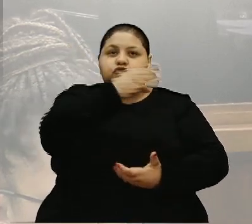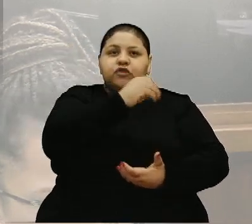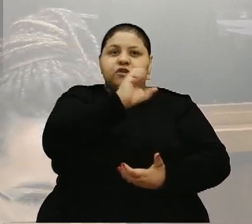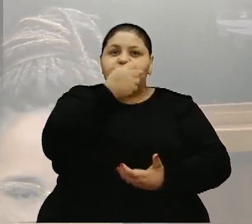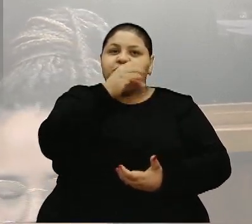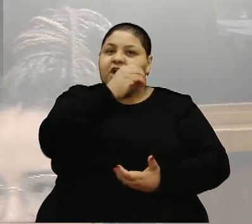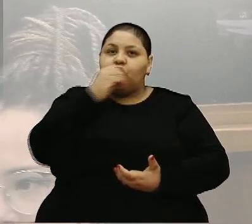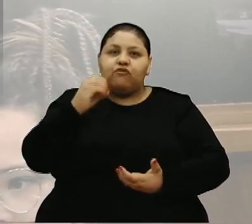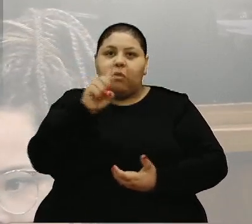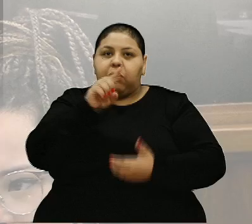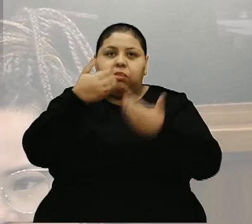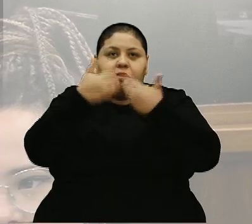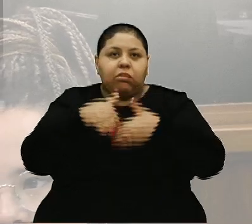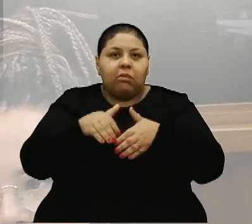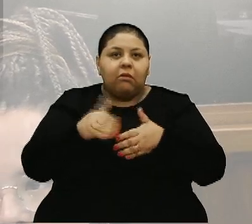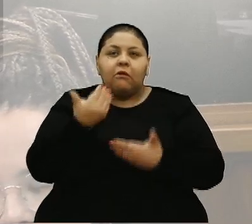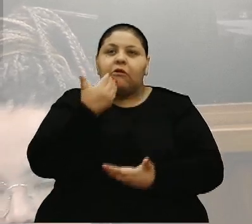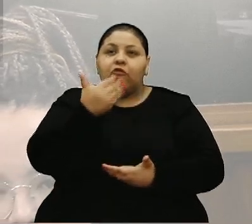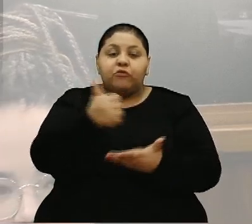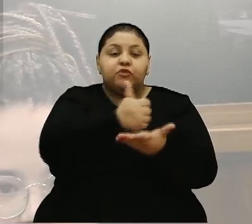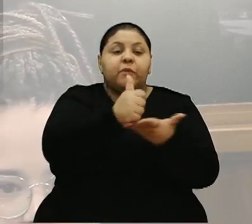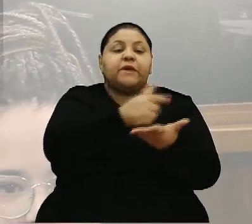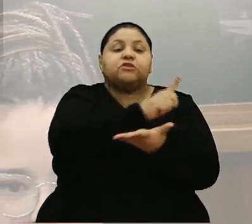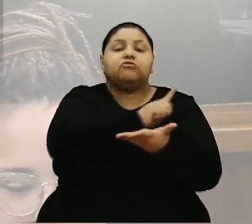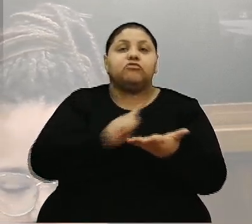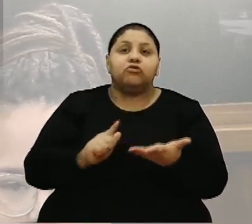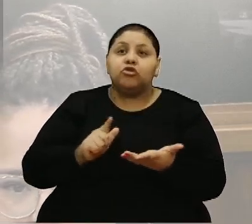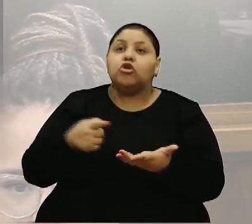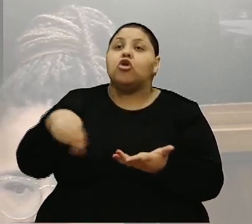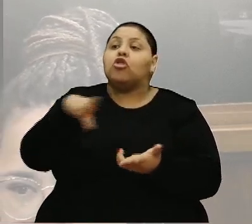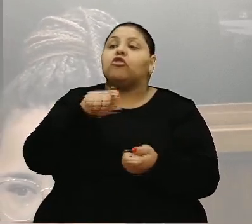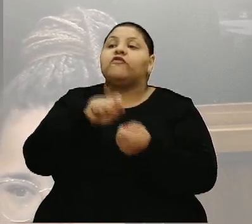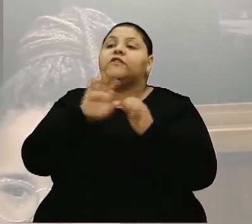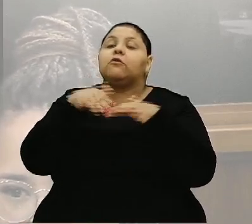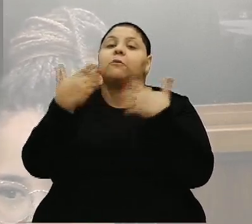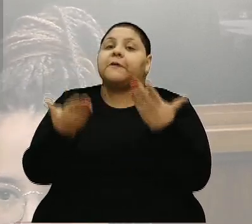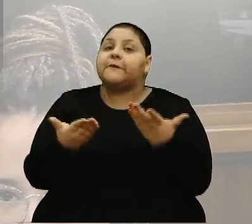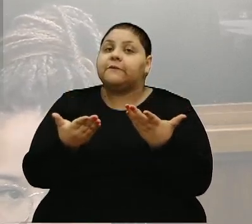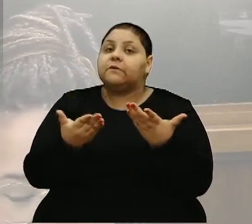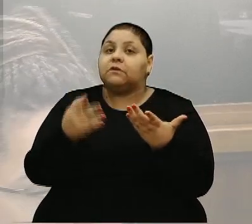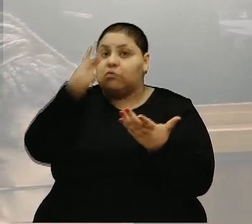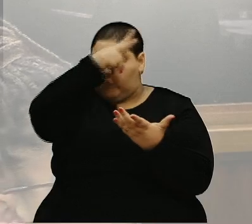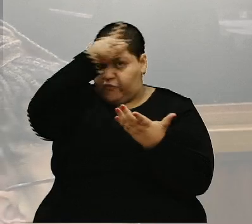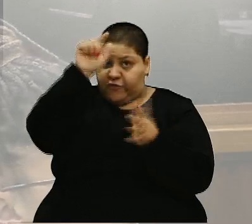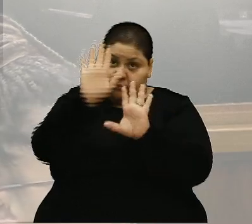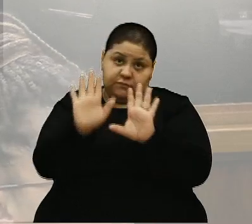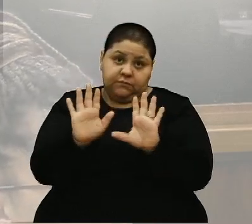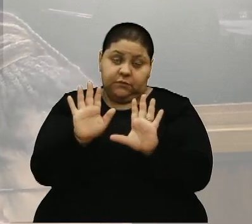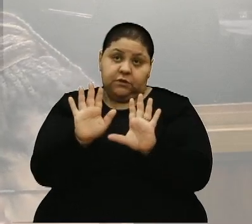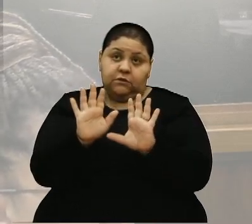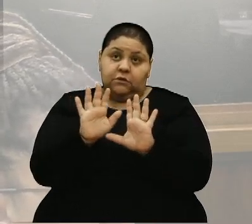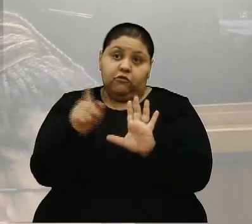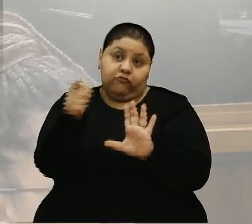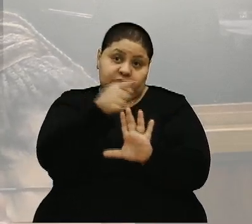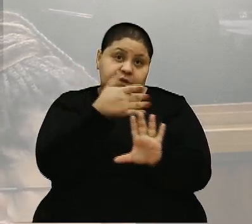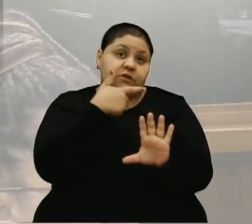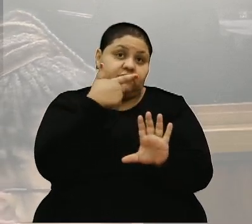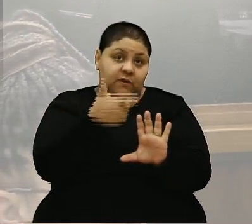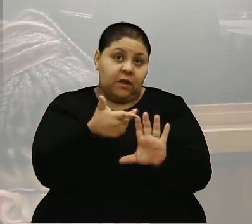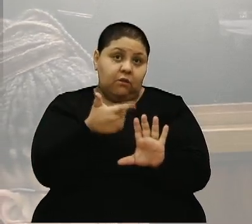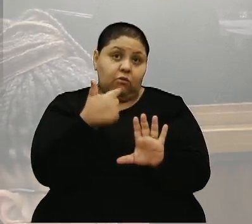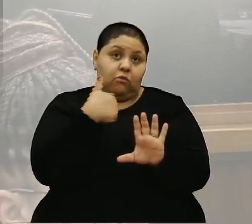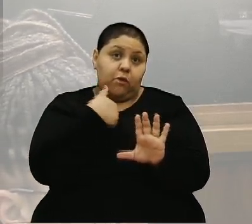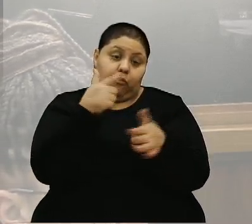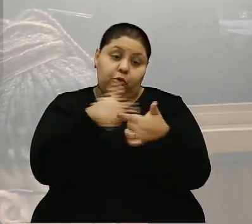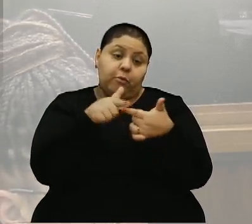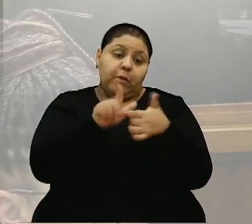não funcionava. Daí eu vou pedir para a base do governo, nós vamos fazer o quê? Para o prefeito de vocês, vocês dizem, né, o pronome é o meu